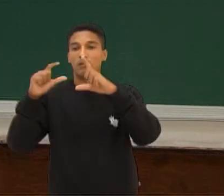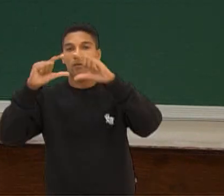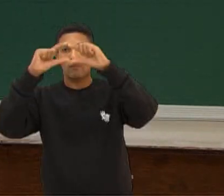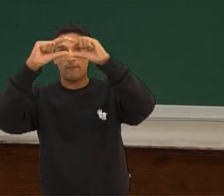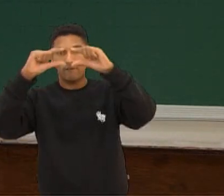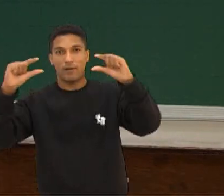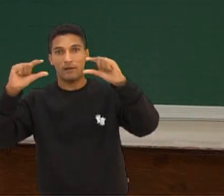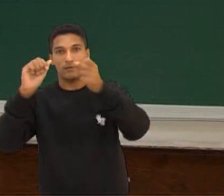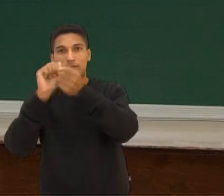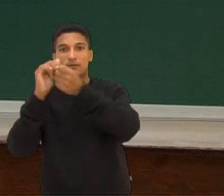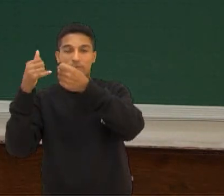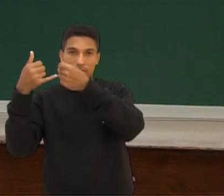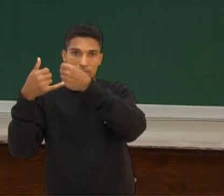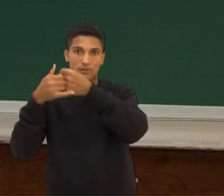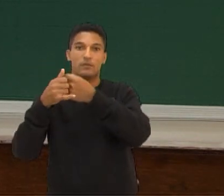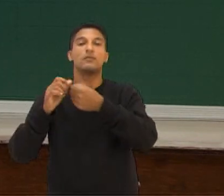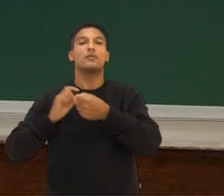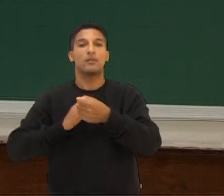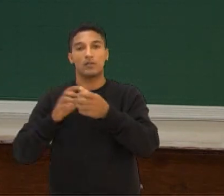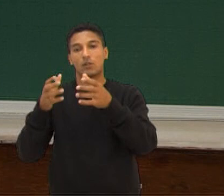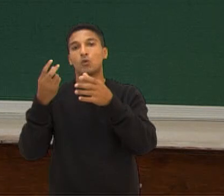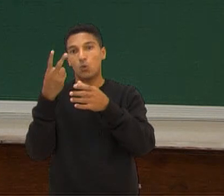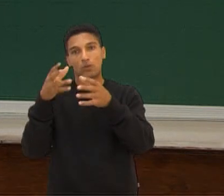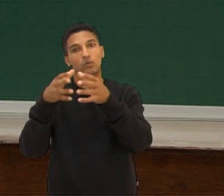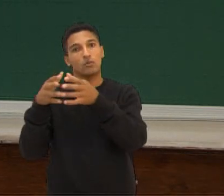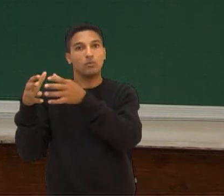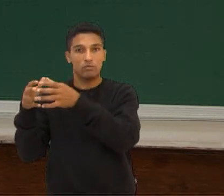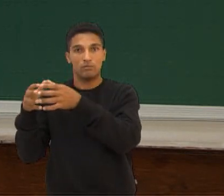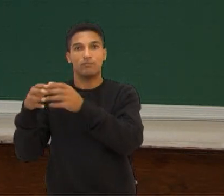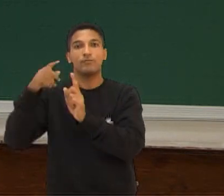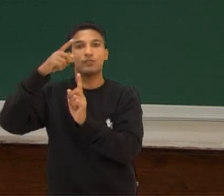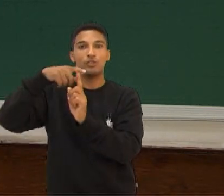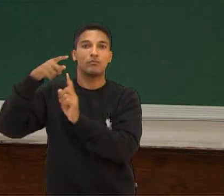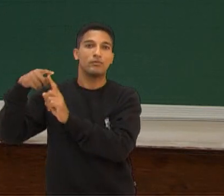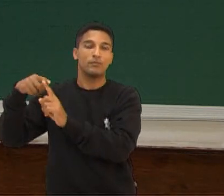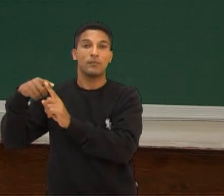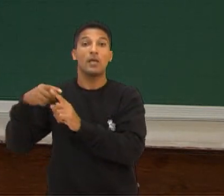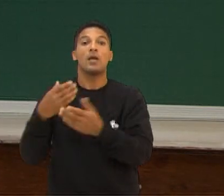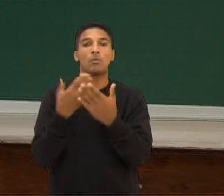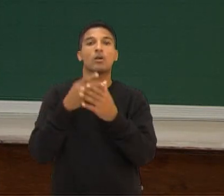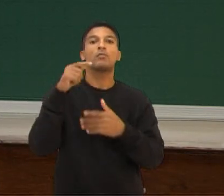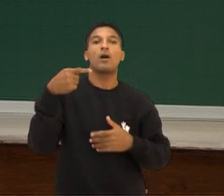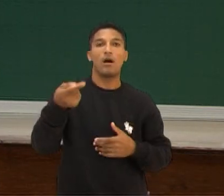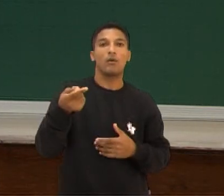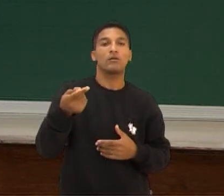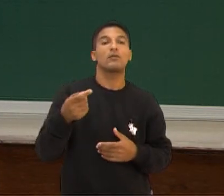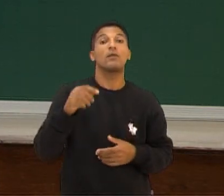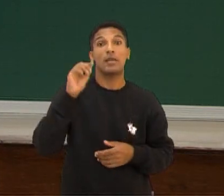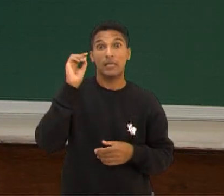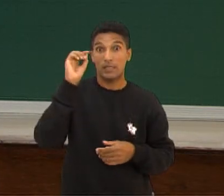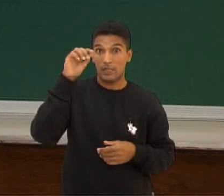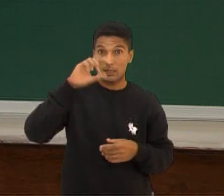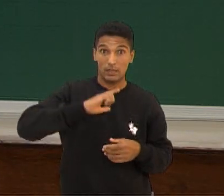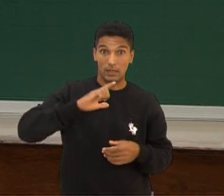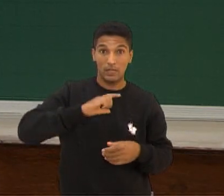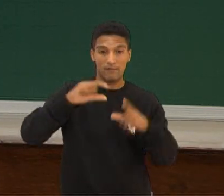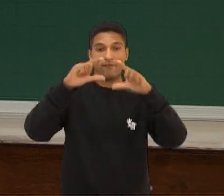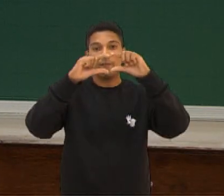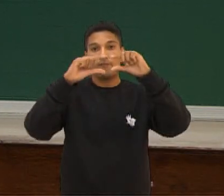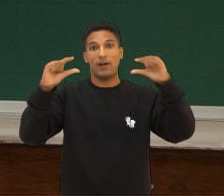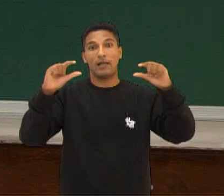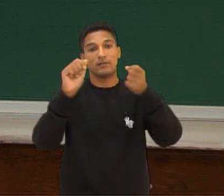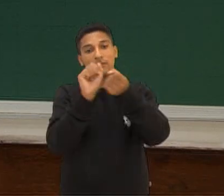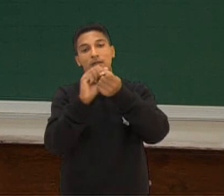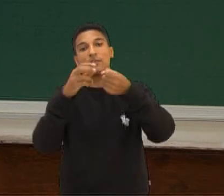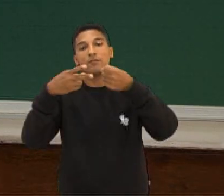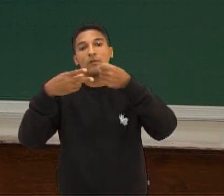as 2. E numa próxima aula, nós estudaremos as 9, que é ali as adverbiais,